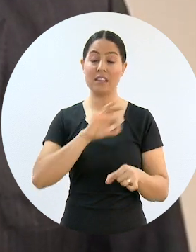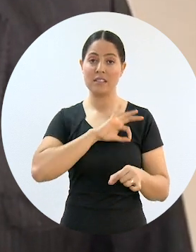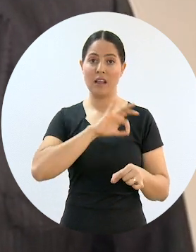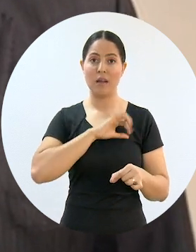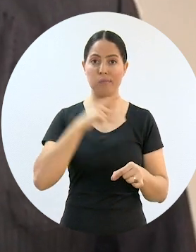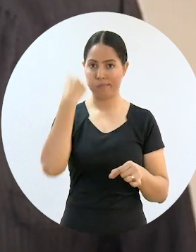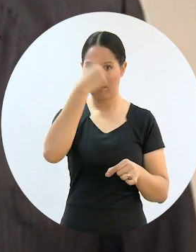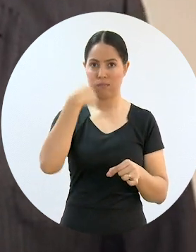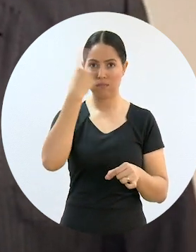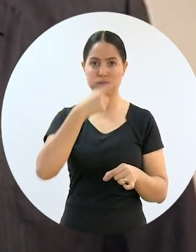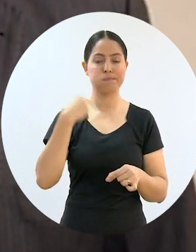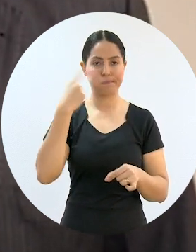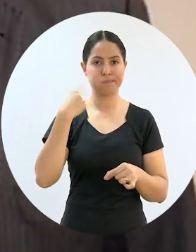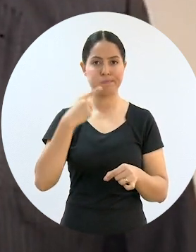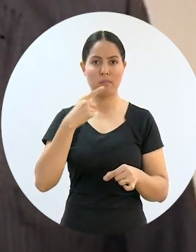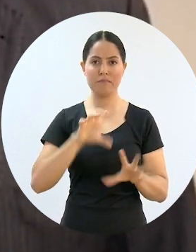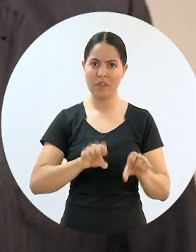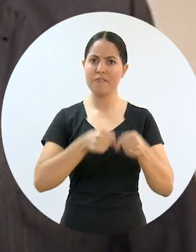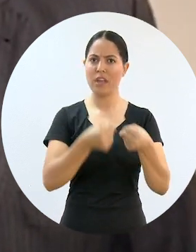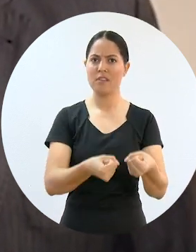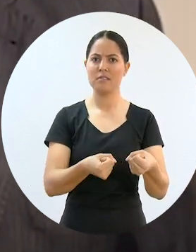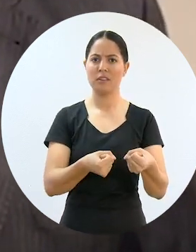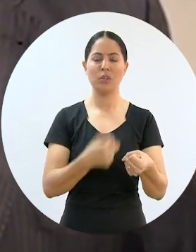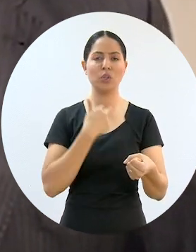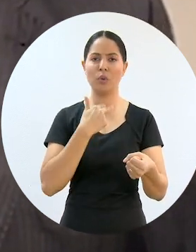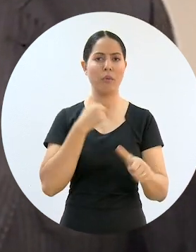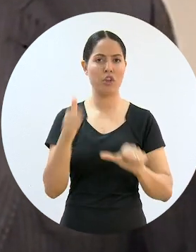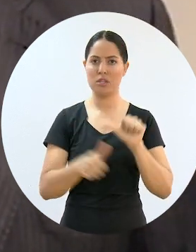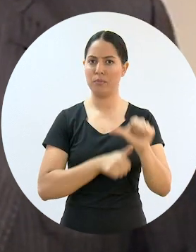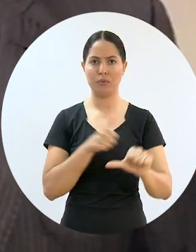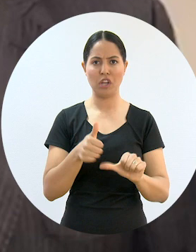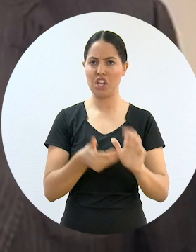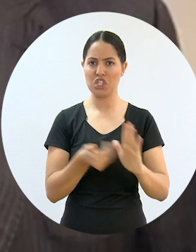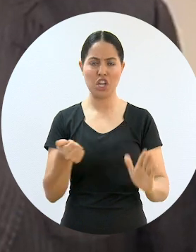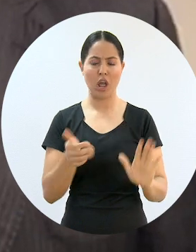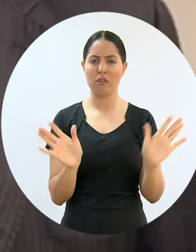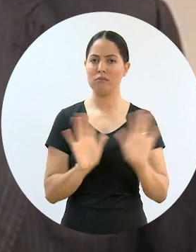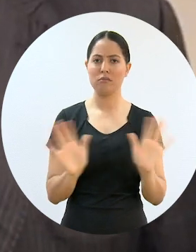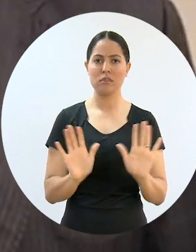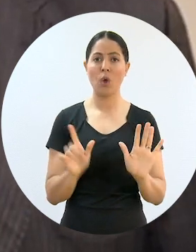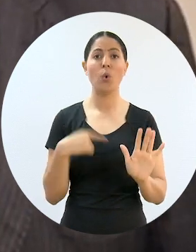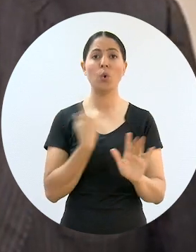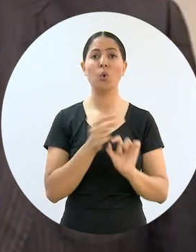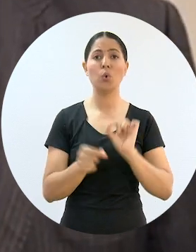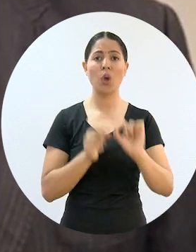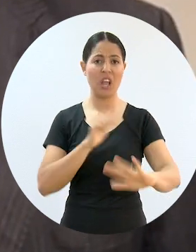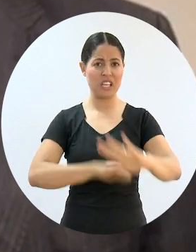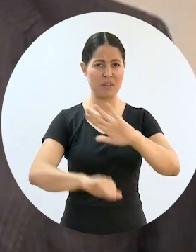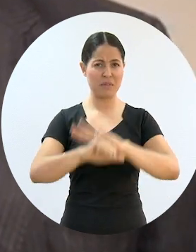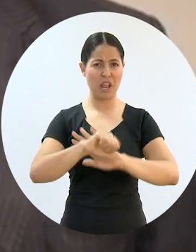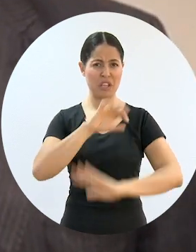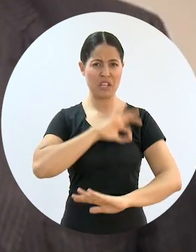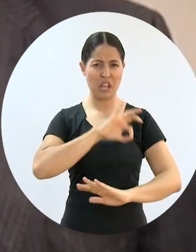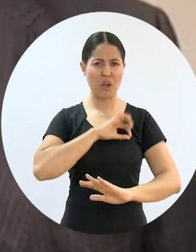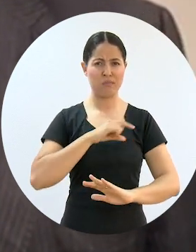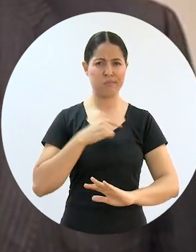Advocatícios, para que os advogados tenham a garantia de que seus honorários não serão aviltados e que não iremos ter